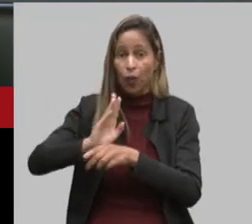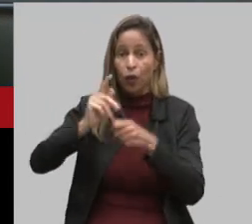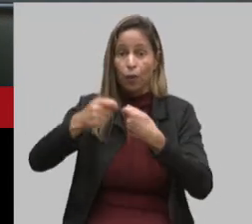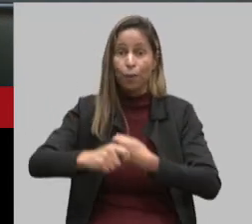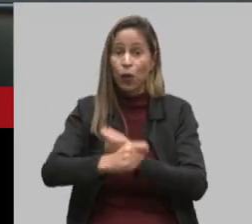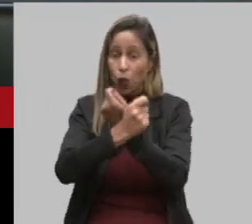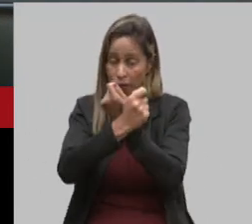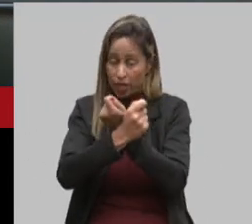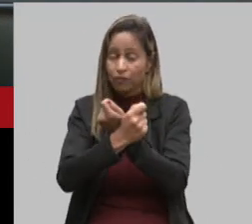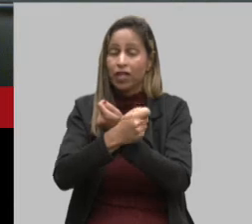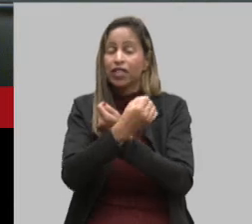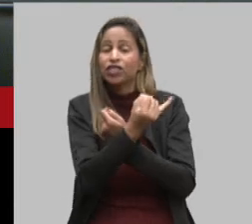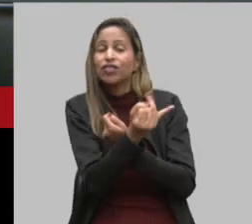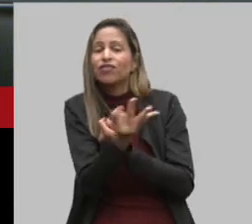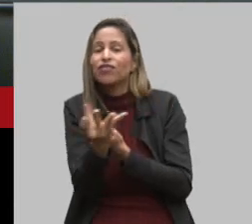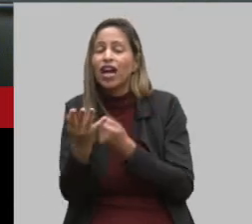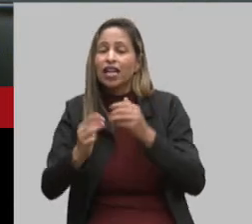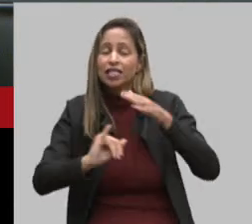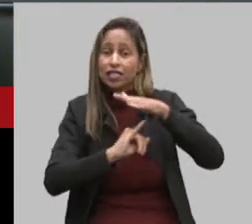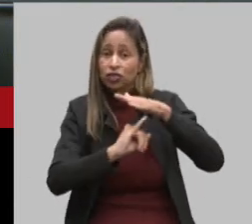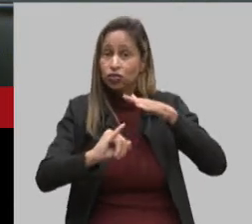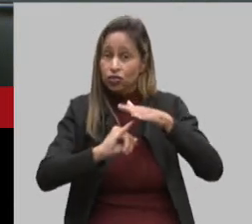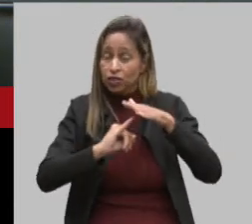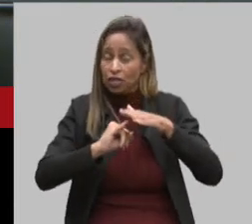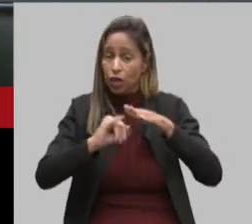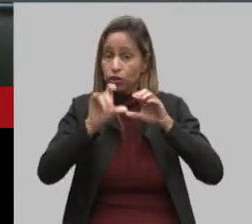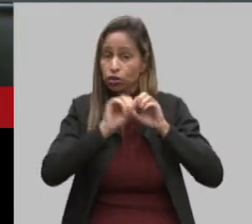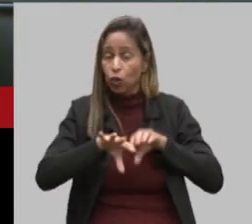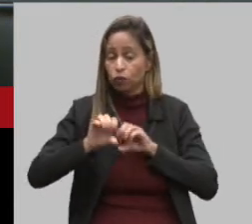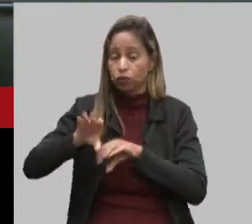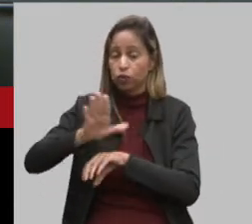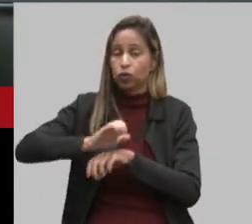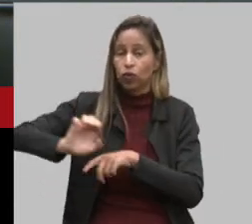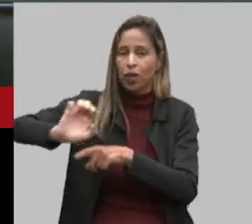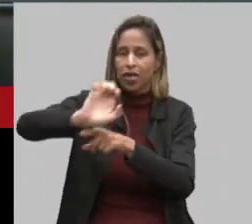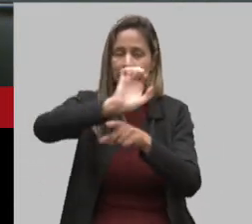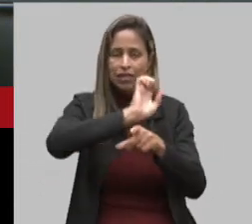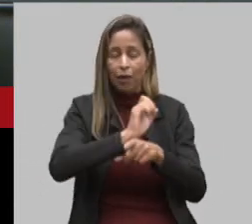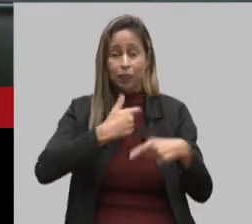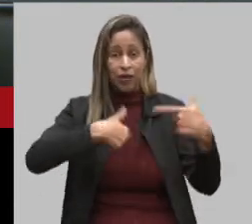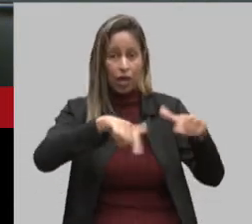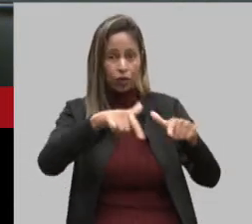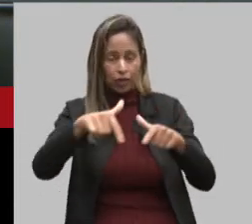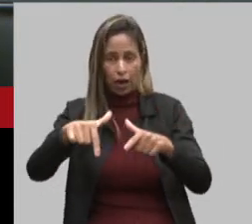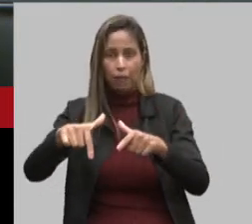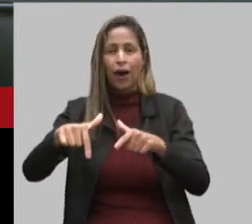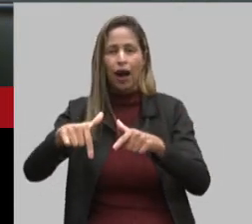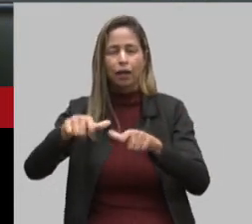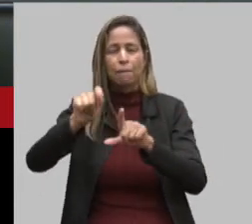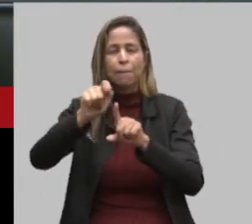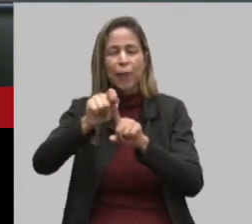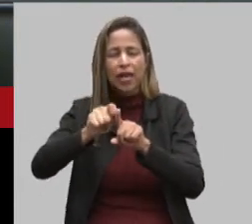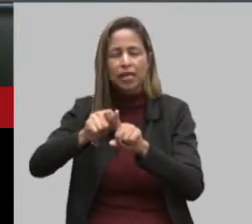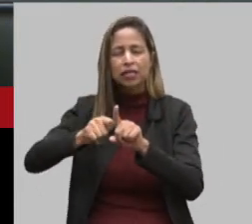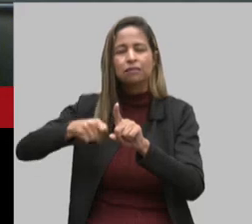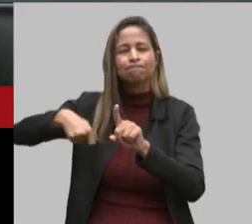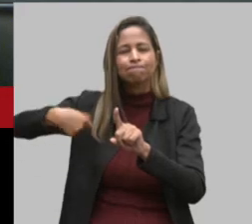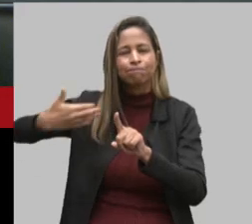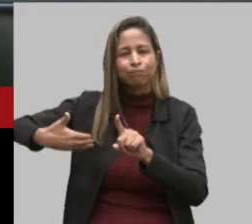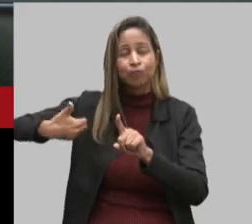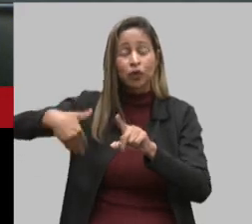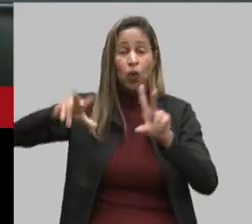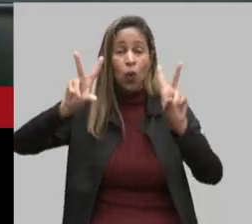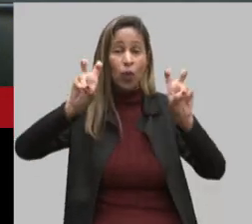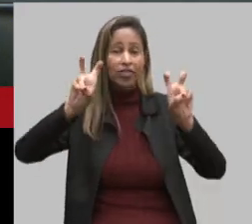diversas instituições de ensino de todo o estado né é um trabalho que atravessa meses oo desse ano